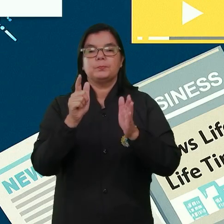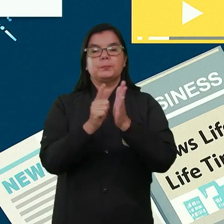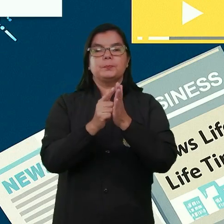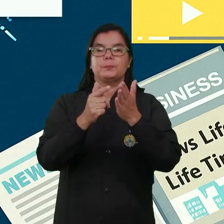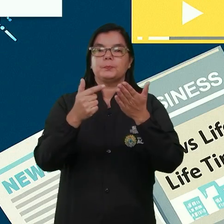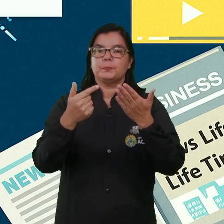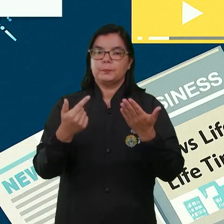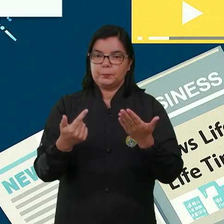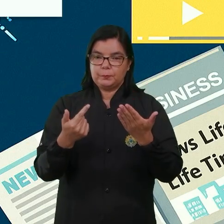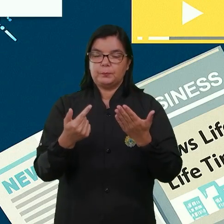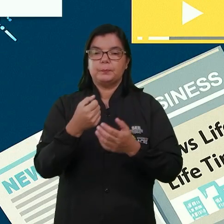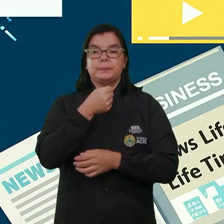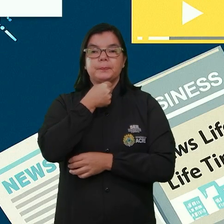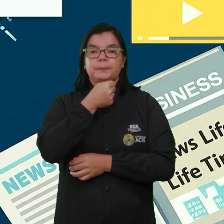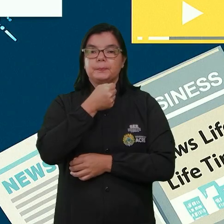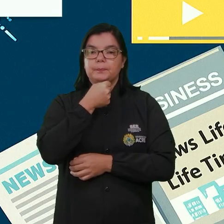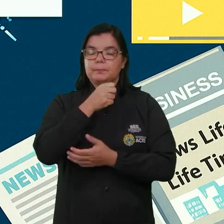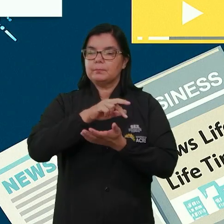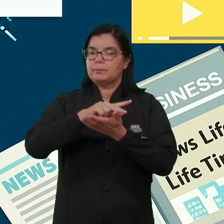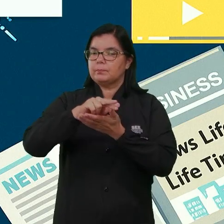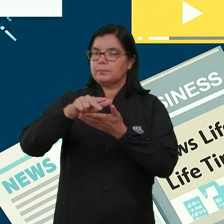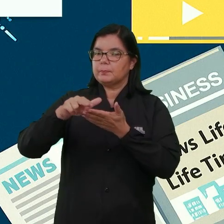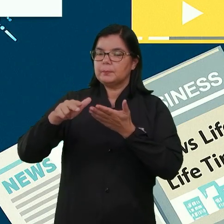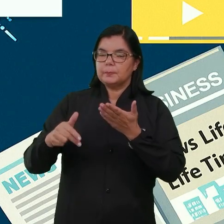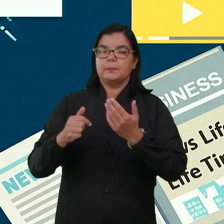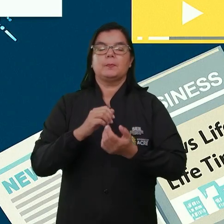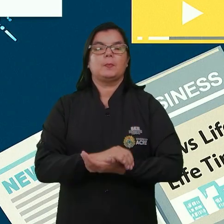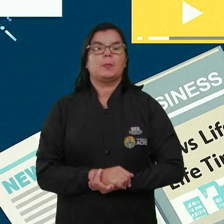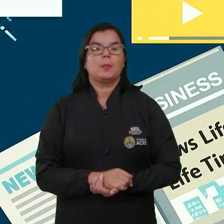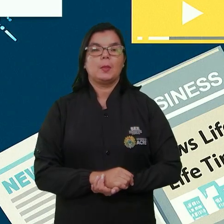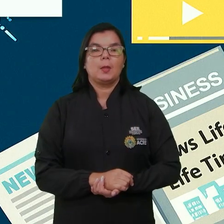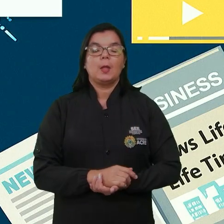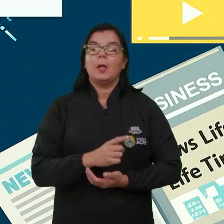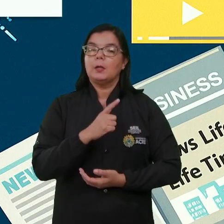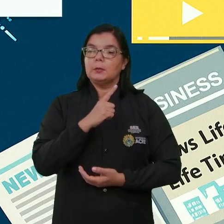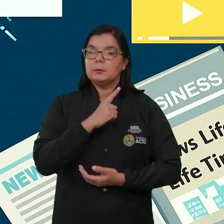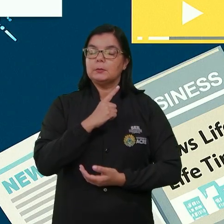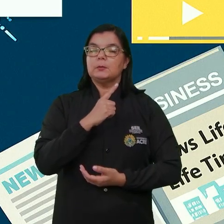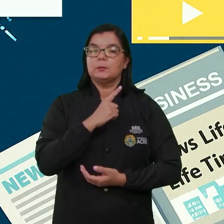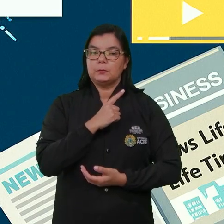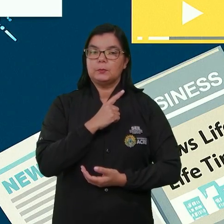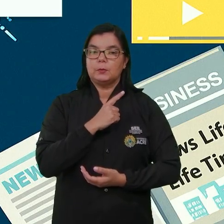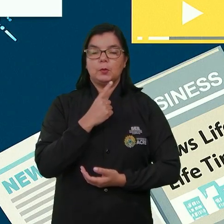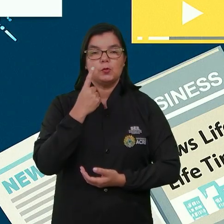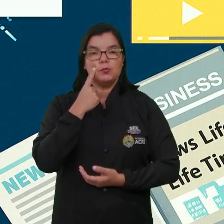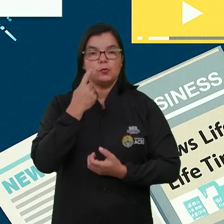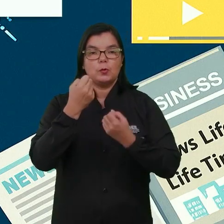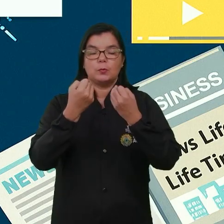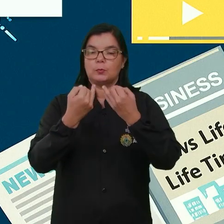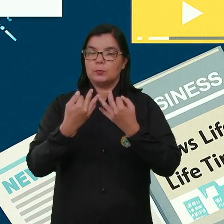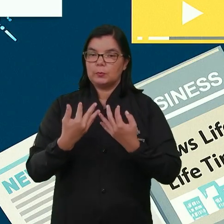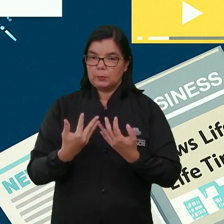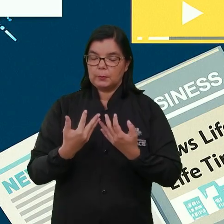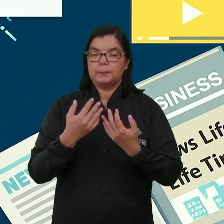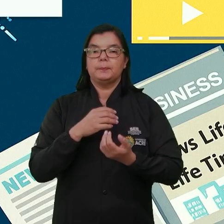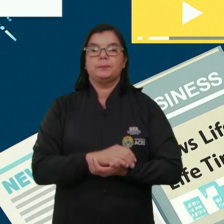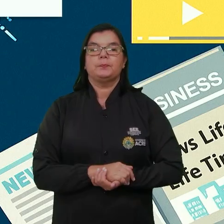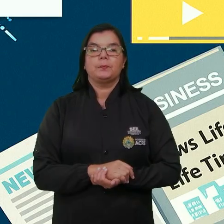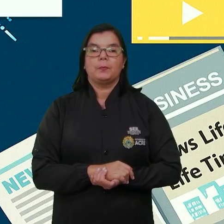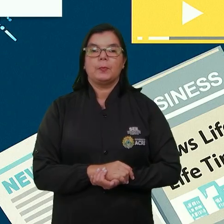jornal, microfone, enfim. E aqui nós temos essa observação no